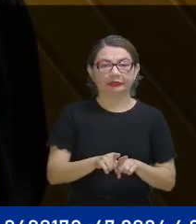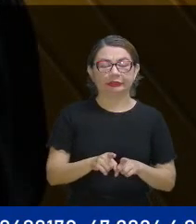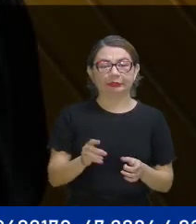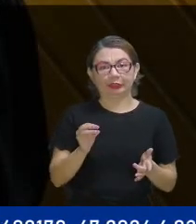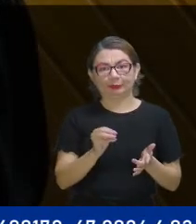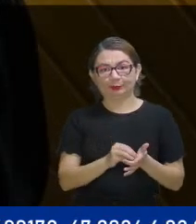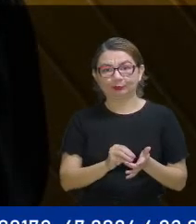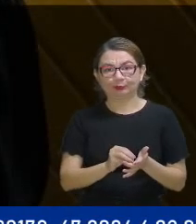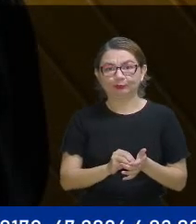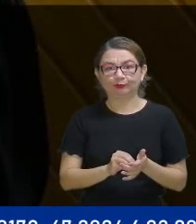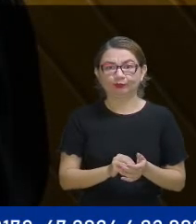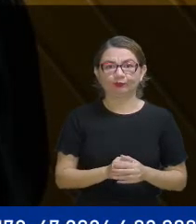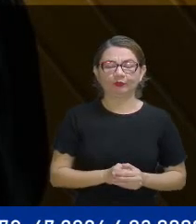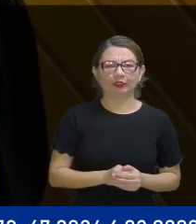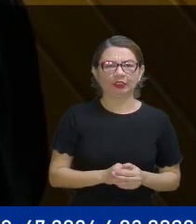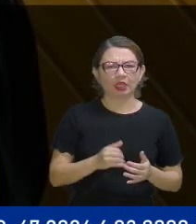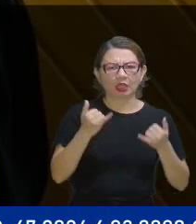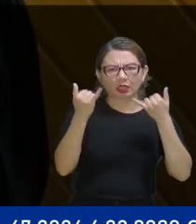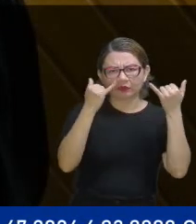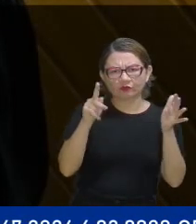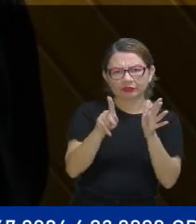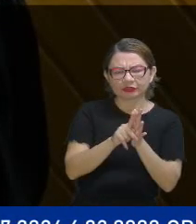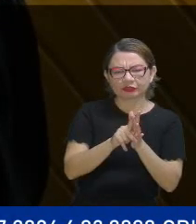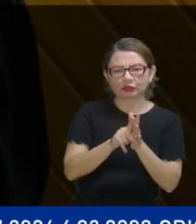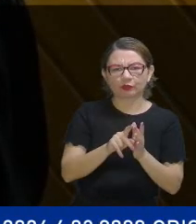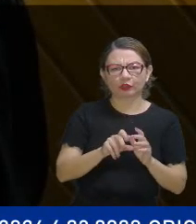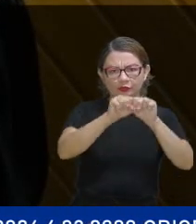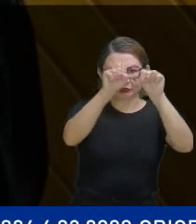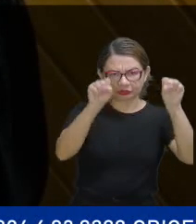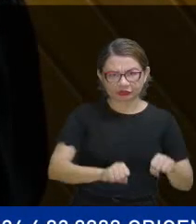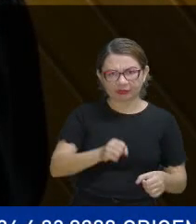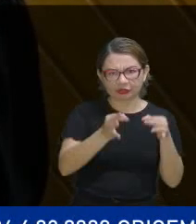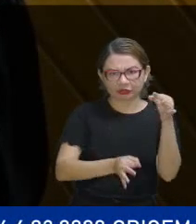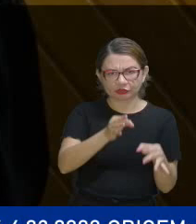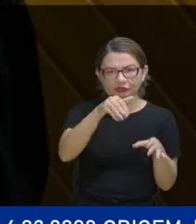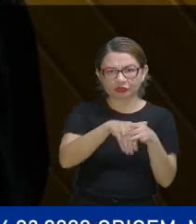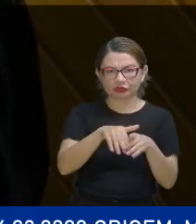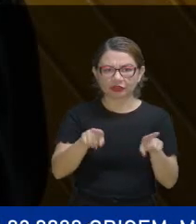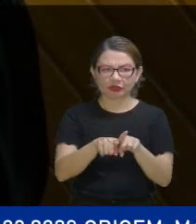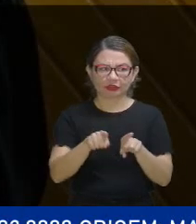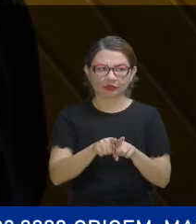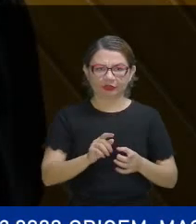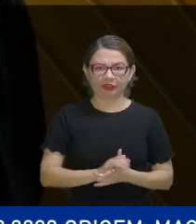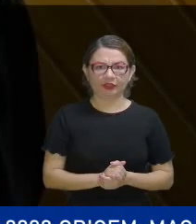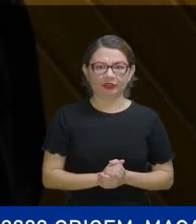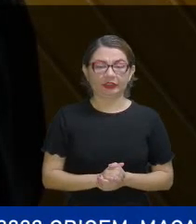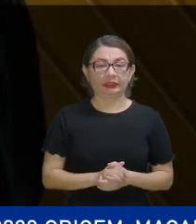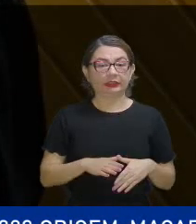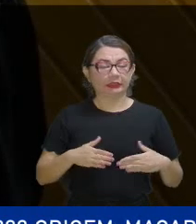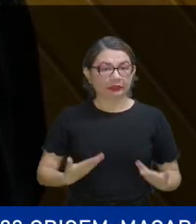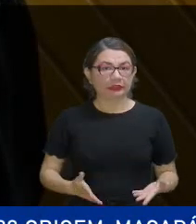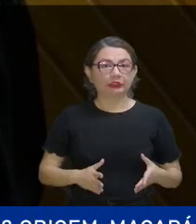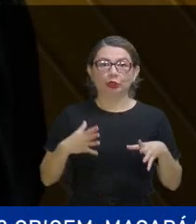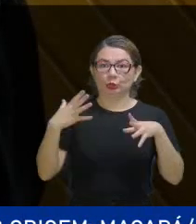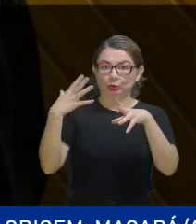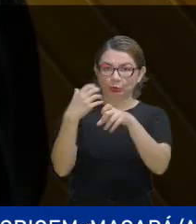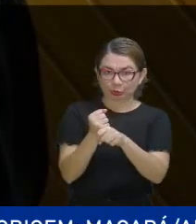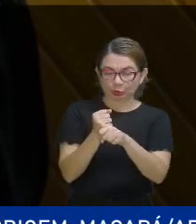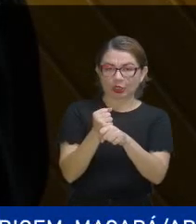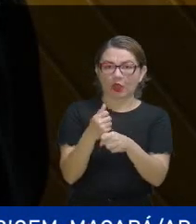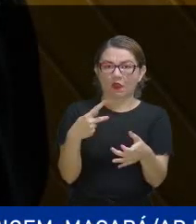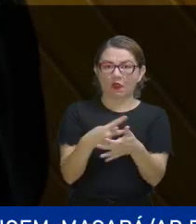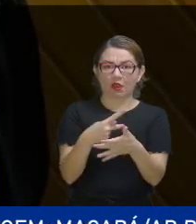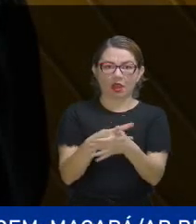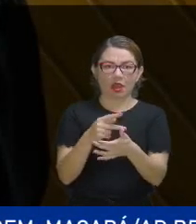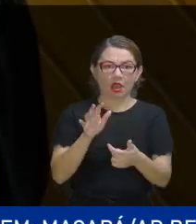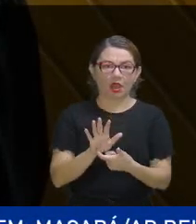aquelas constantes da base de dados da Justiça Eleitoral, bem como de dados omitidos pelo prestador, cujo total